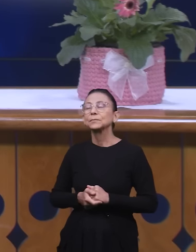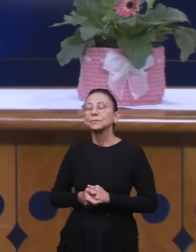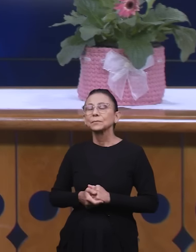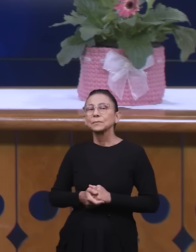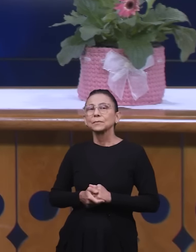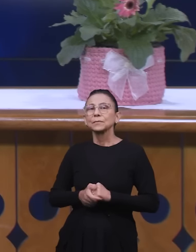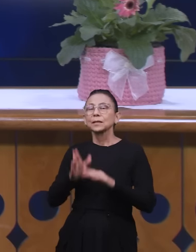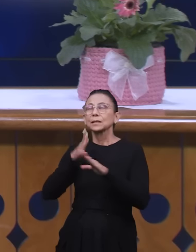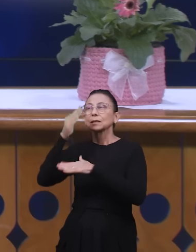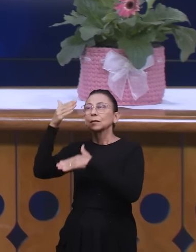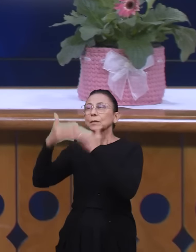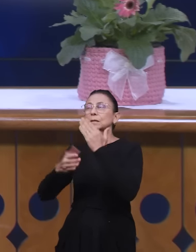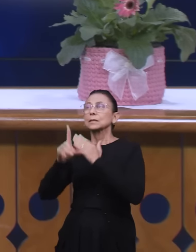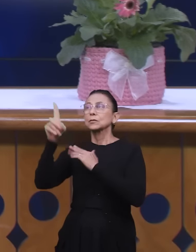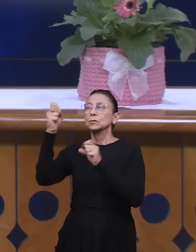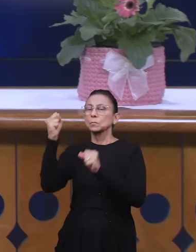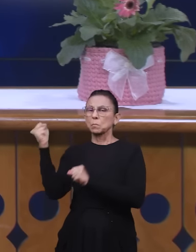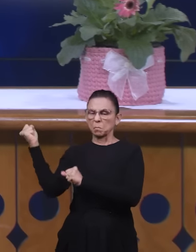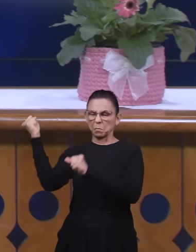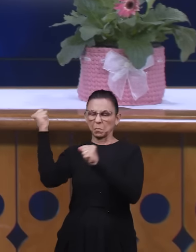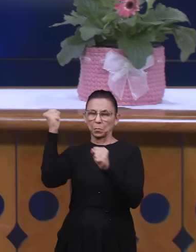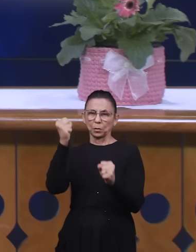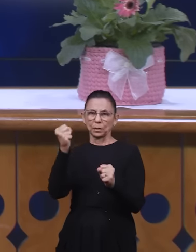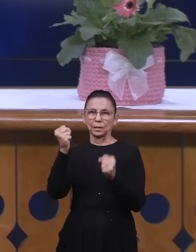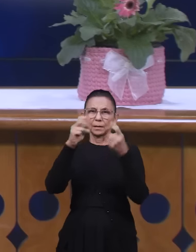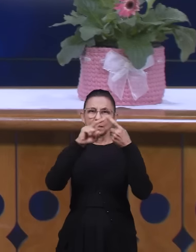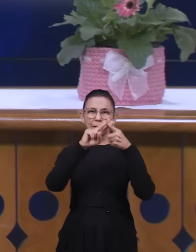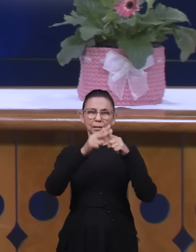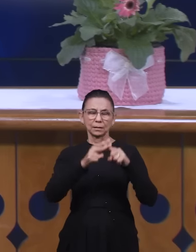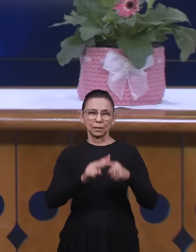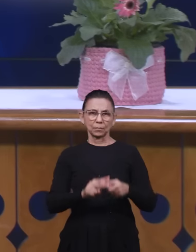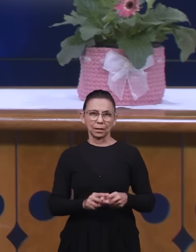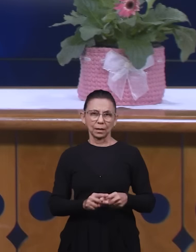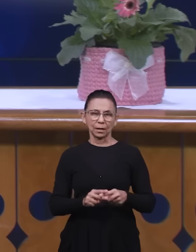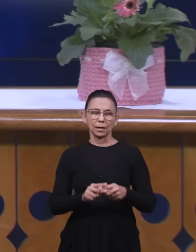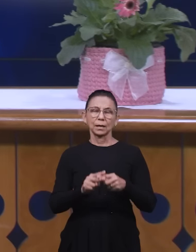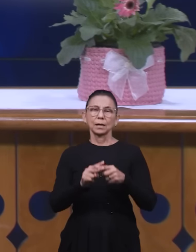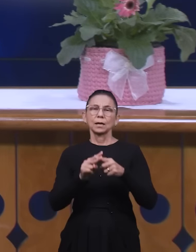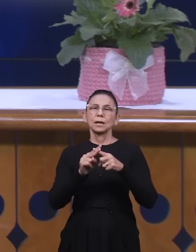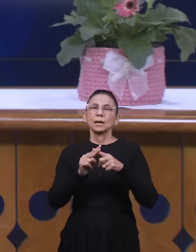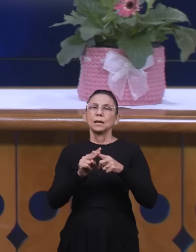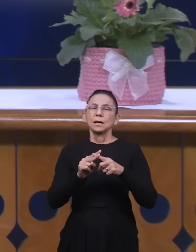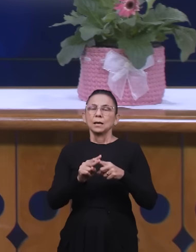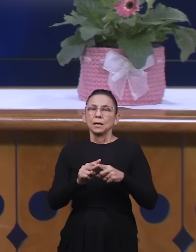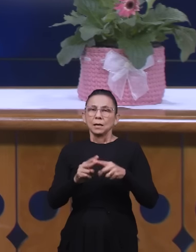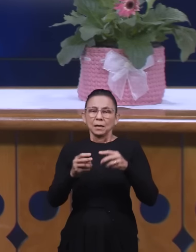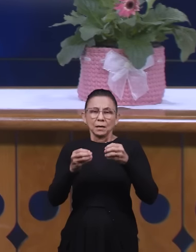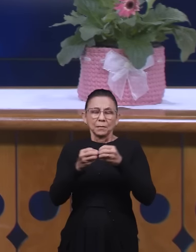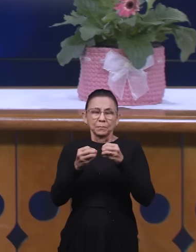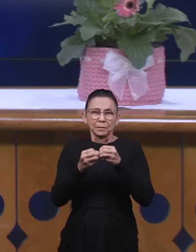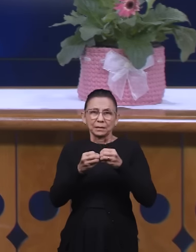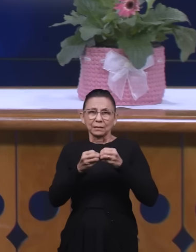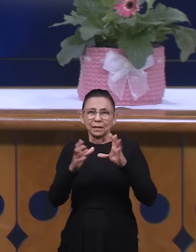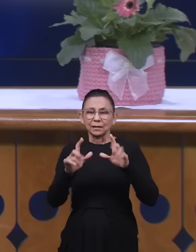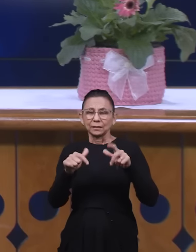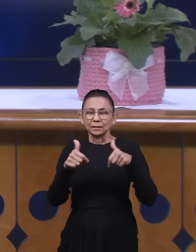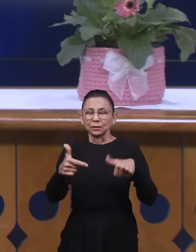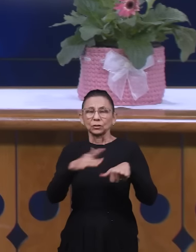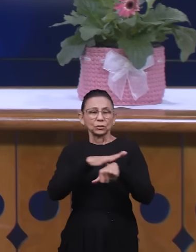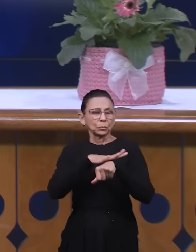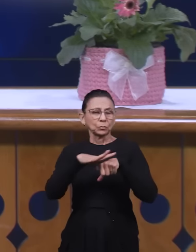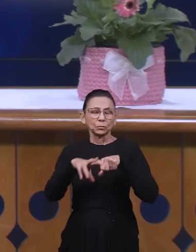que tem todo o poder para restaurar, para operar os seus milagres, as